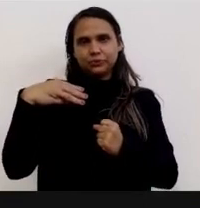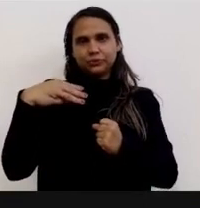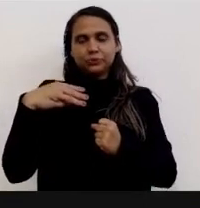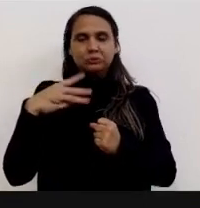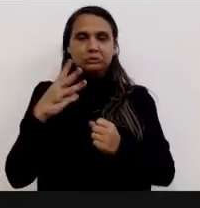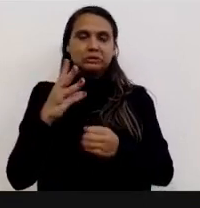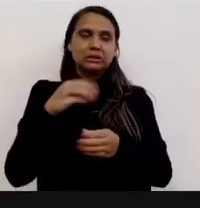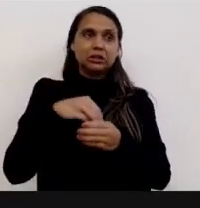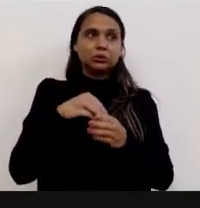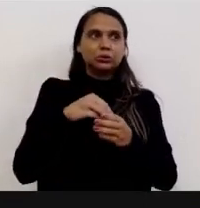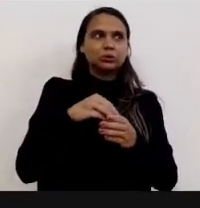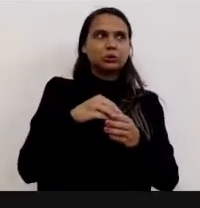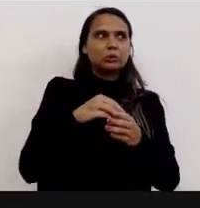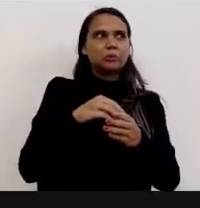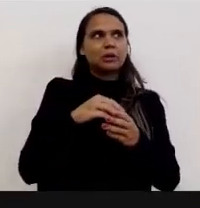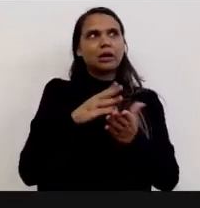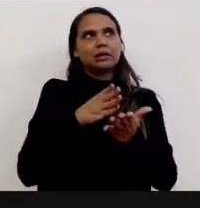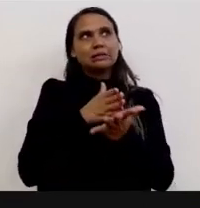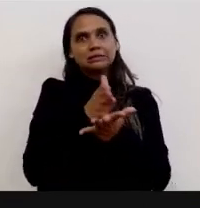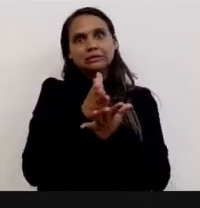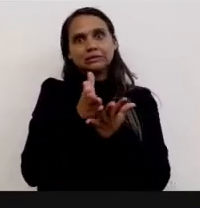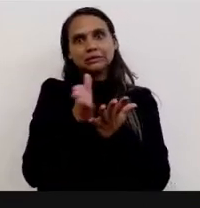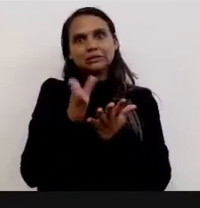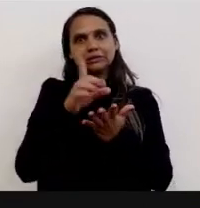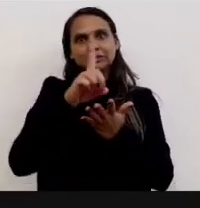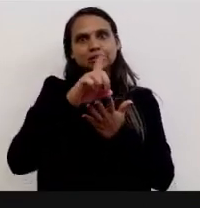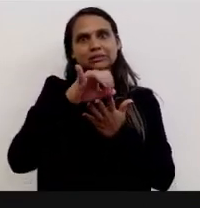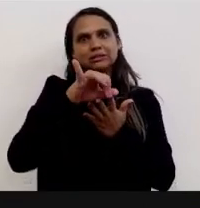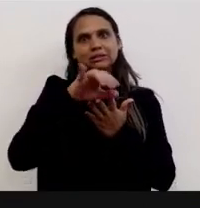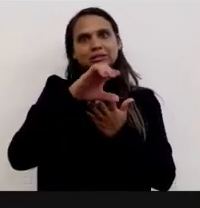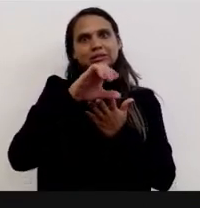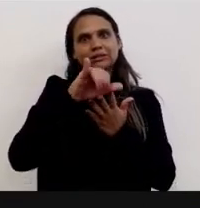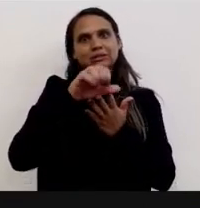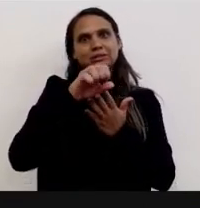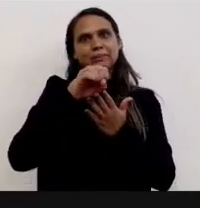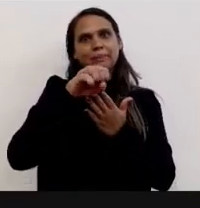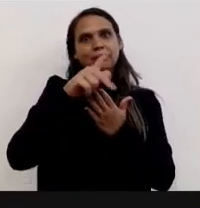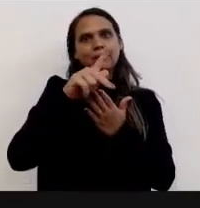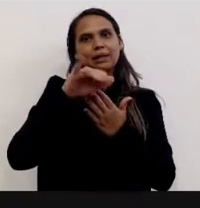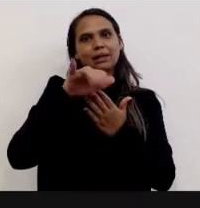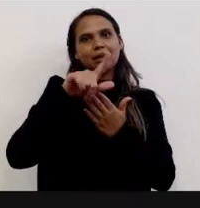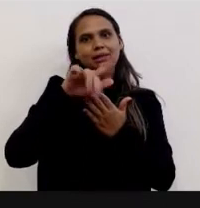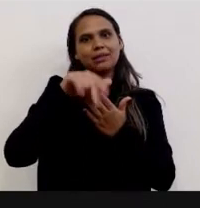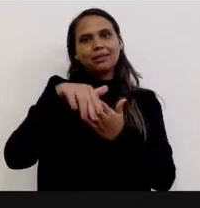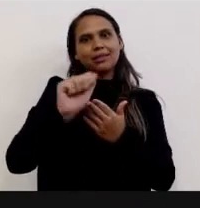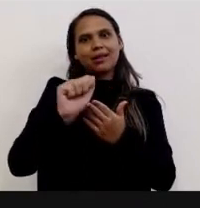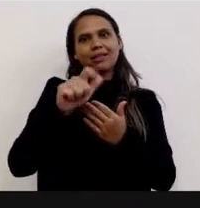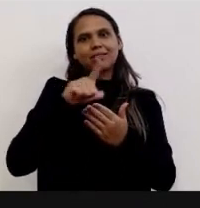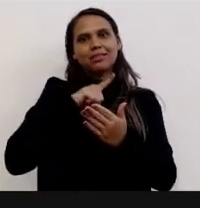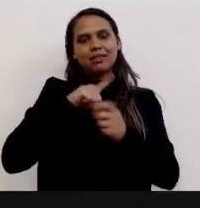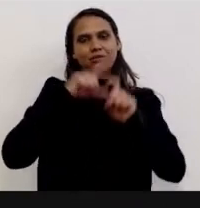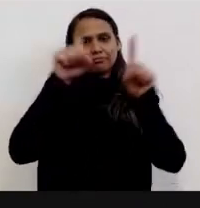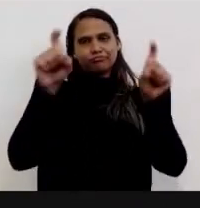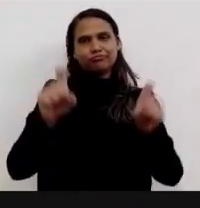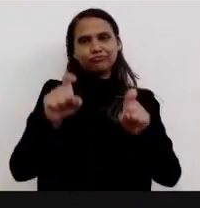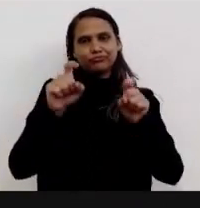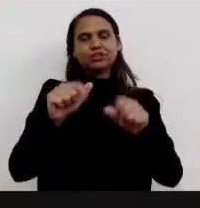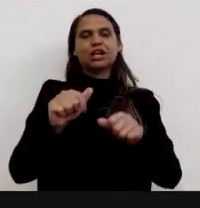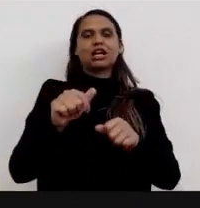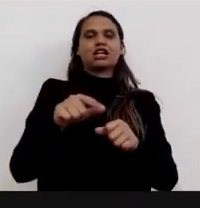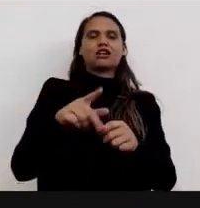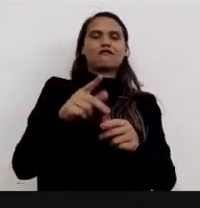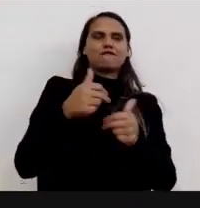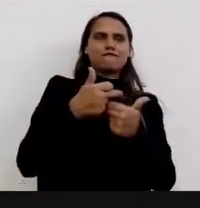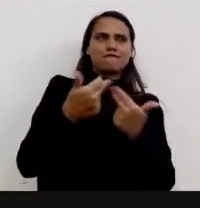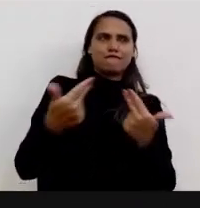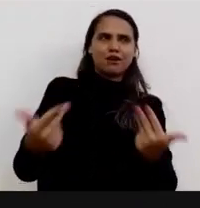disciplina que combine aí uma abordagem prático-teórica, laboratórios virtuais, o estudo dos impactos